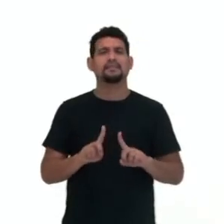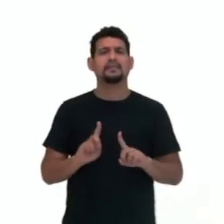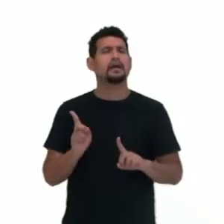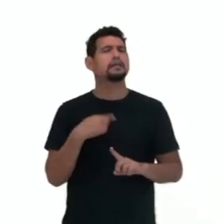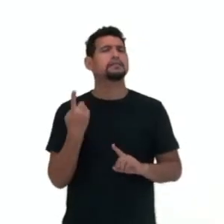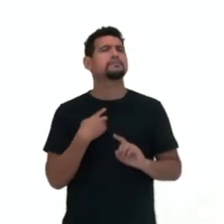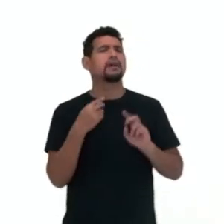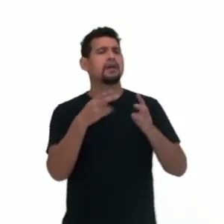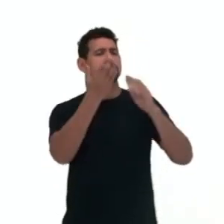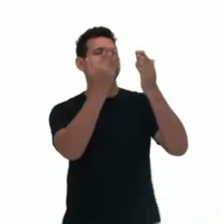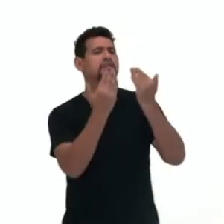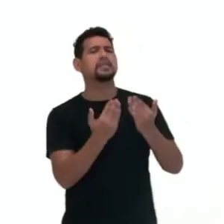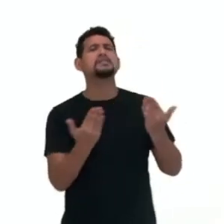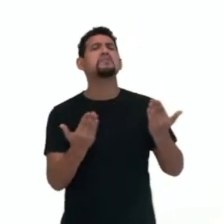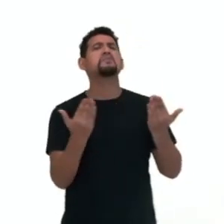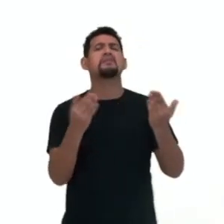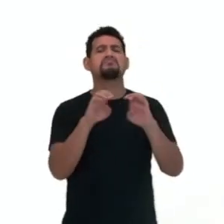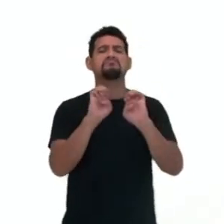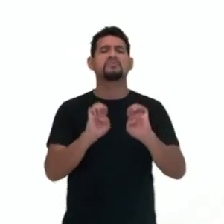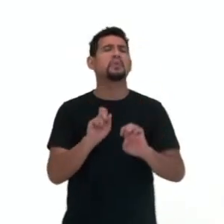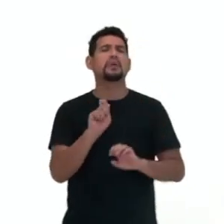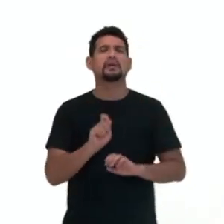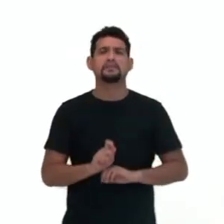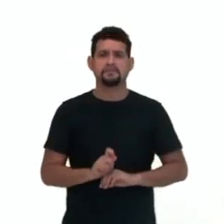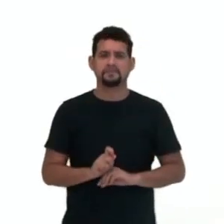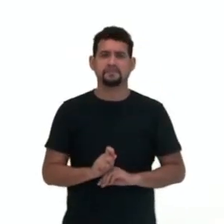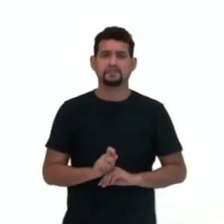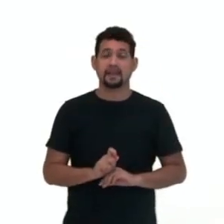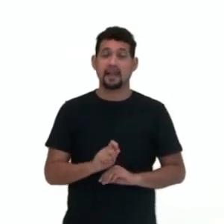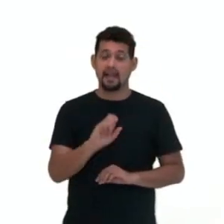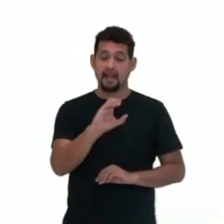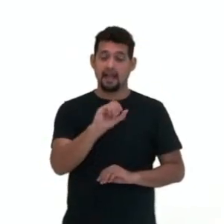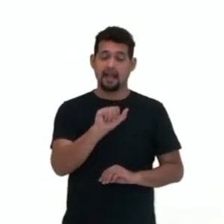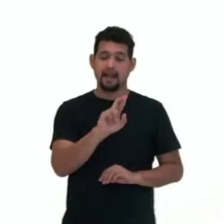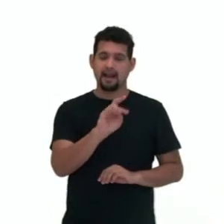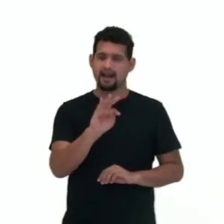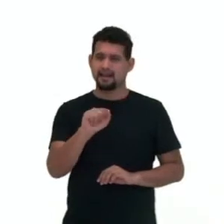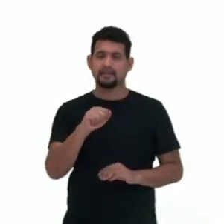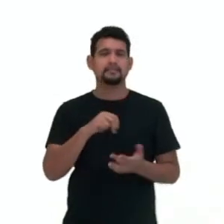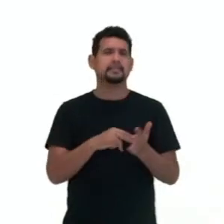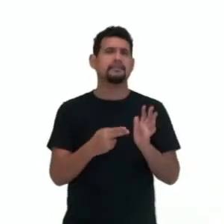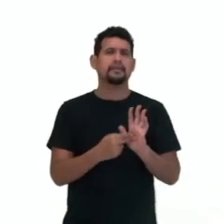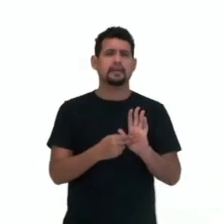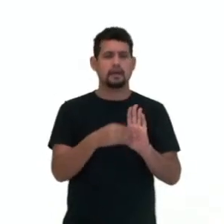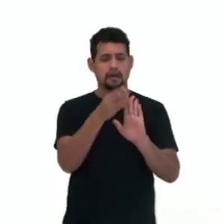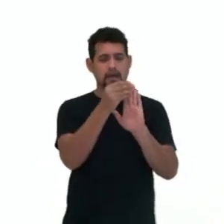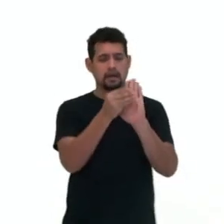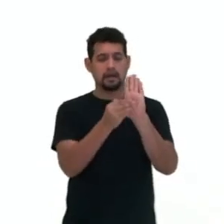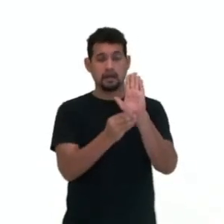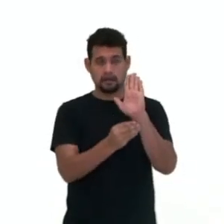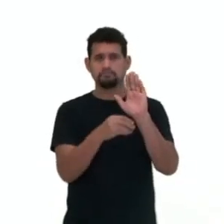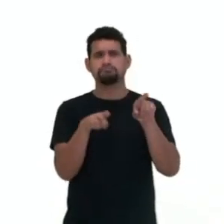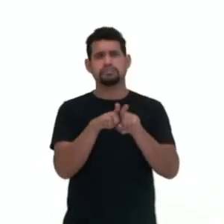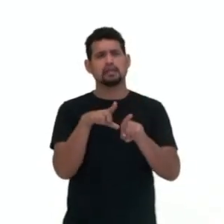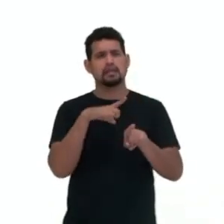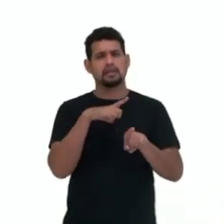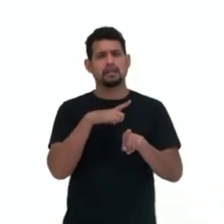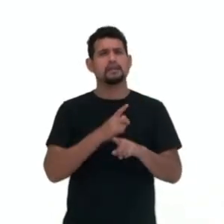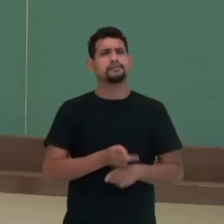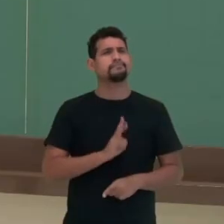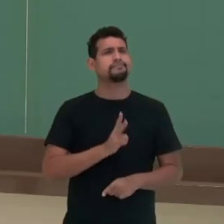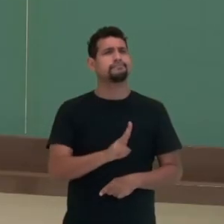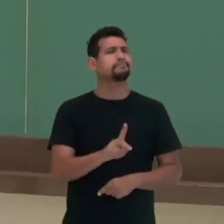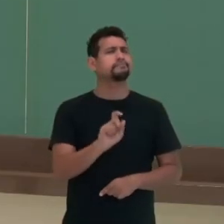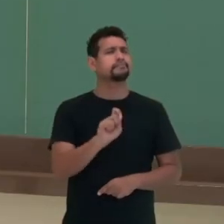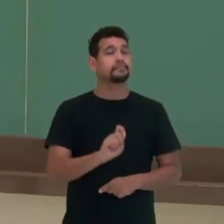nós vamos ver dessa estrutura, né? Carta é uma composição epistolar. Tem sempre o